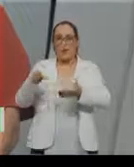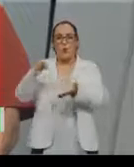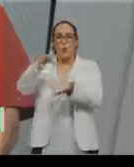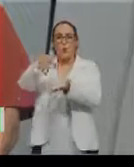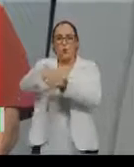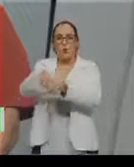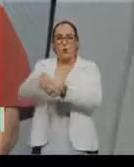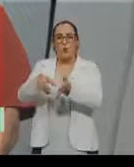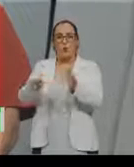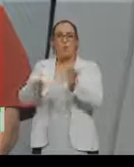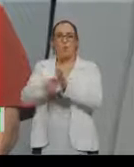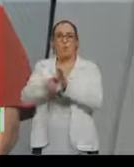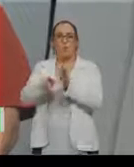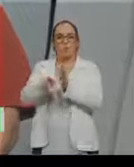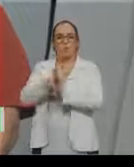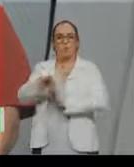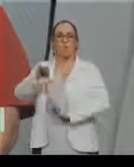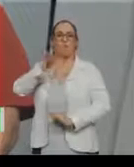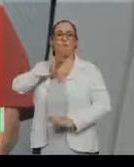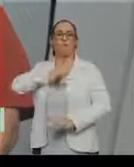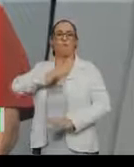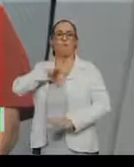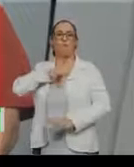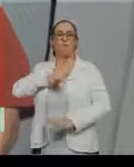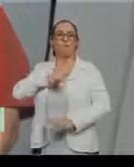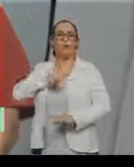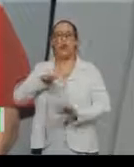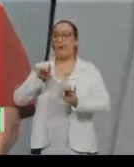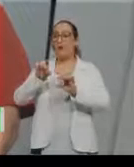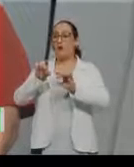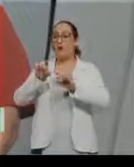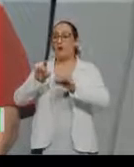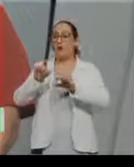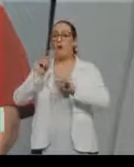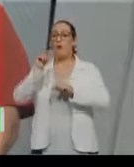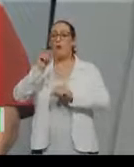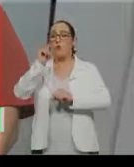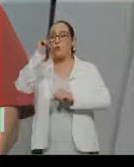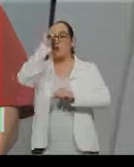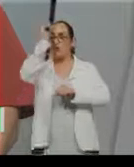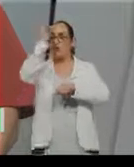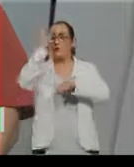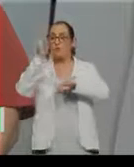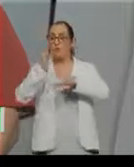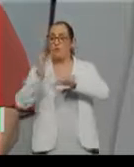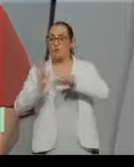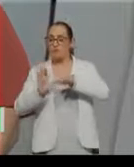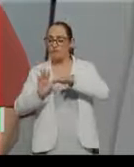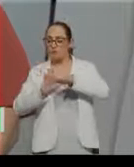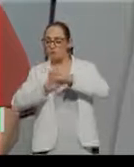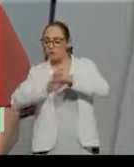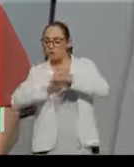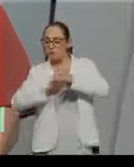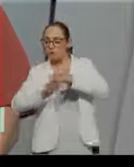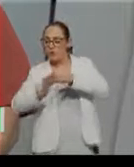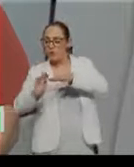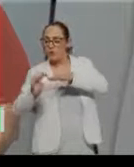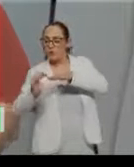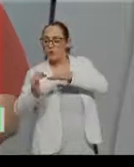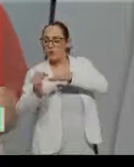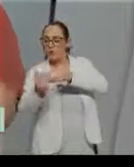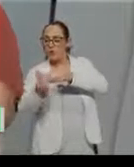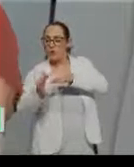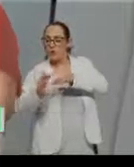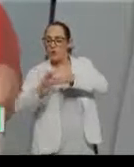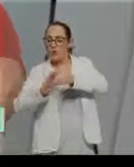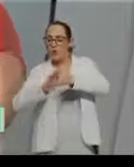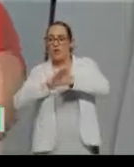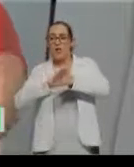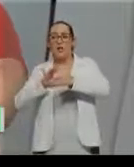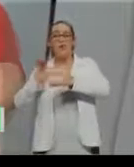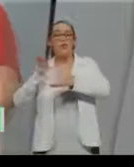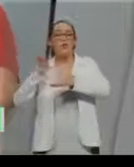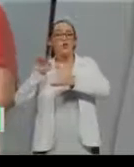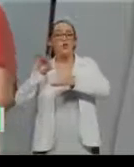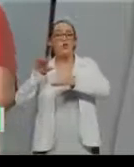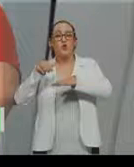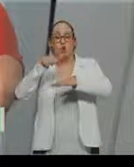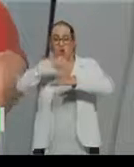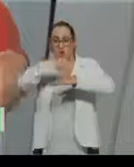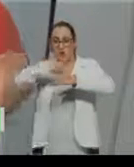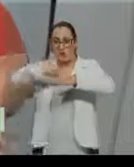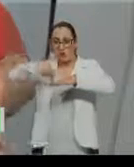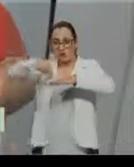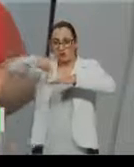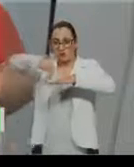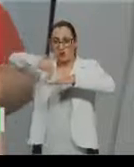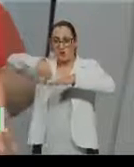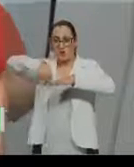Portugal fazia apenas a costa brasileira. Ali na linha imaginária do Tratado de Tordesilhas, o interior do Brasil, a grande